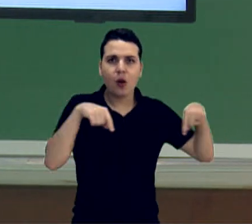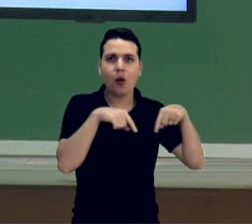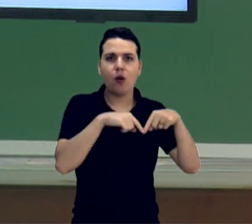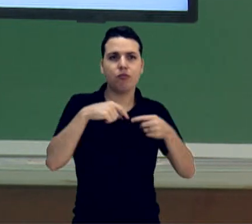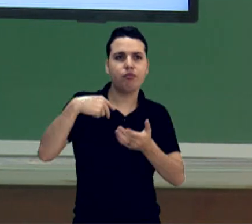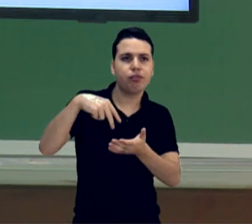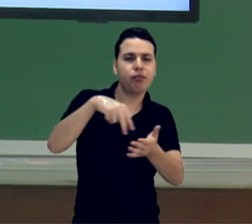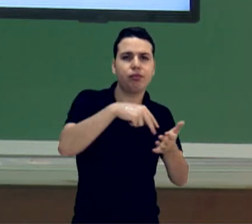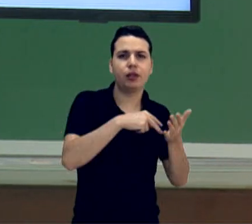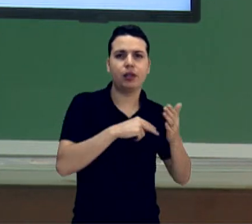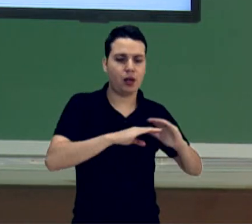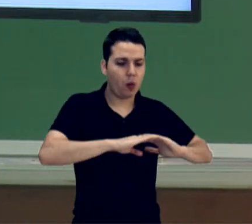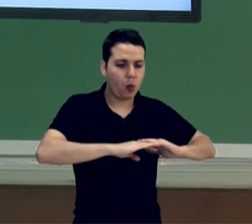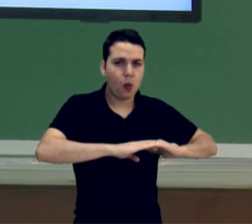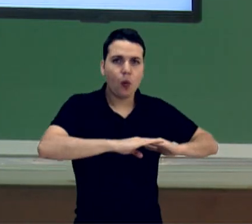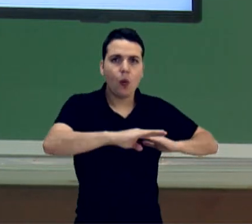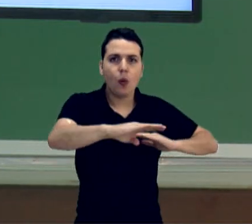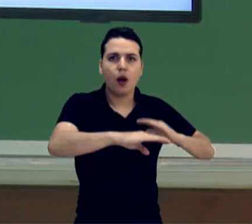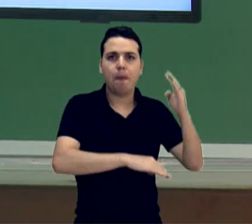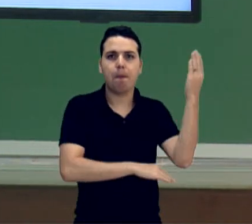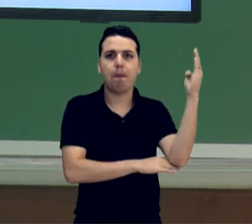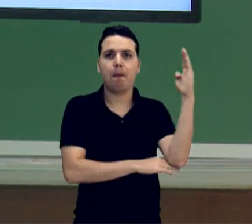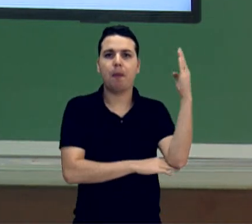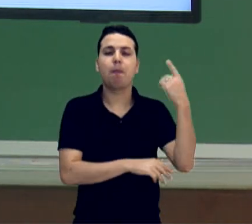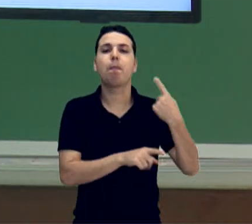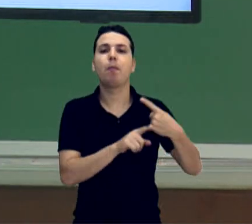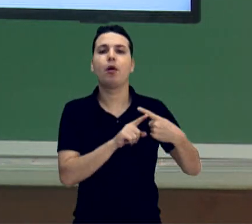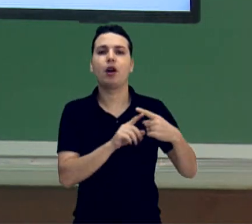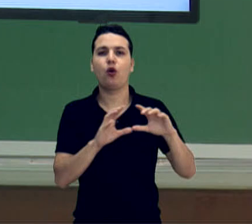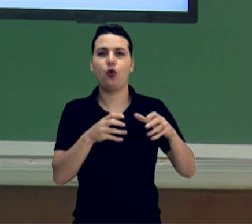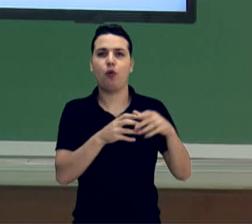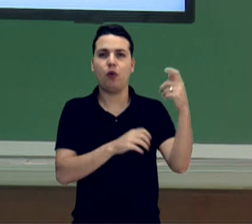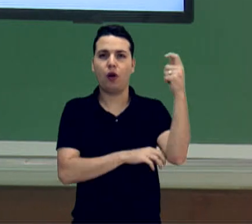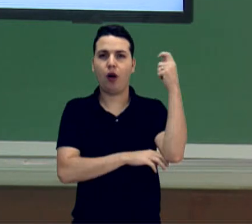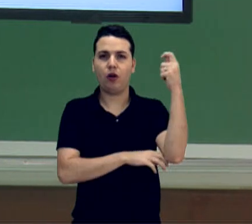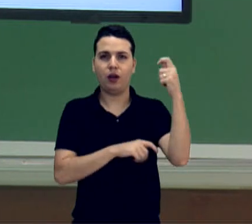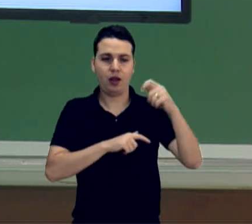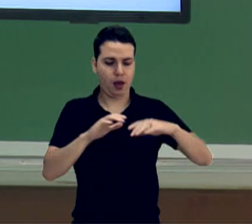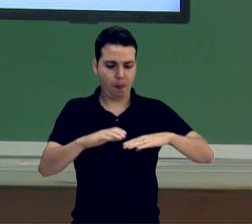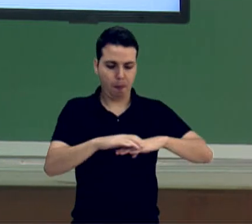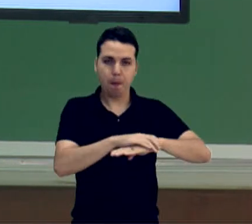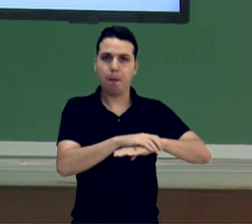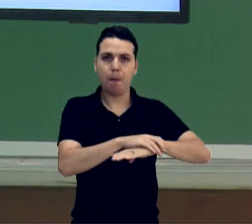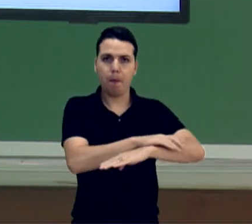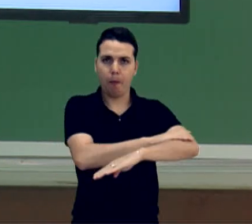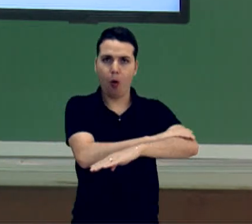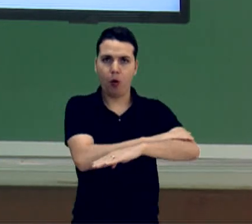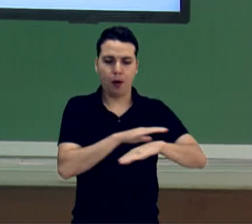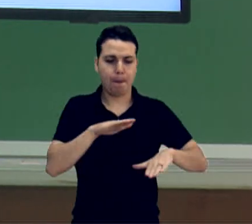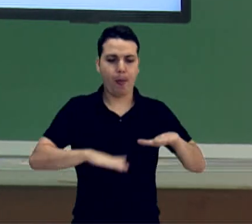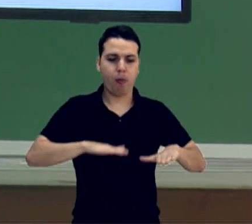é chão de madeira, porque os gaúchos batem as botas, né? Fazem o sapateado,